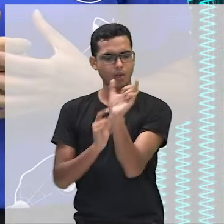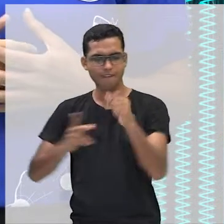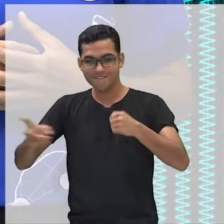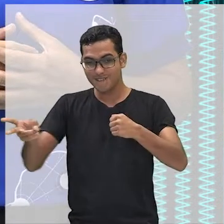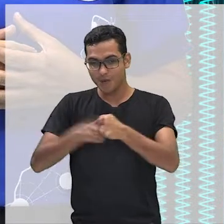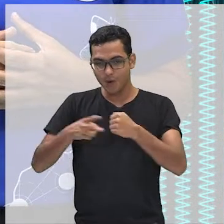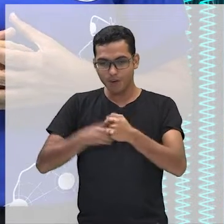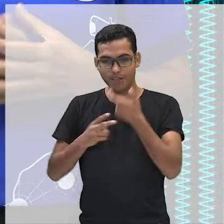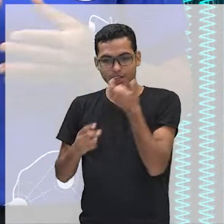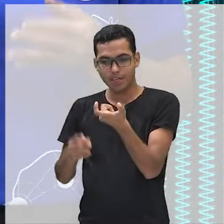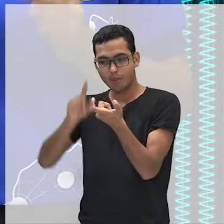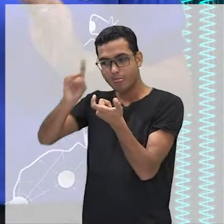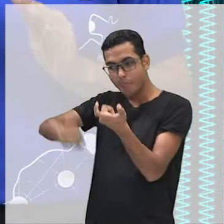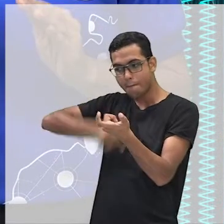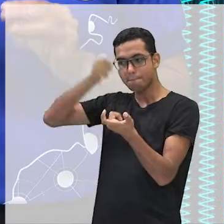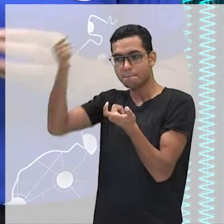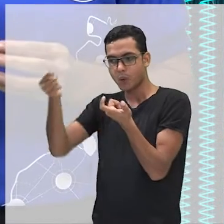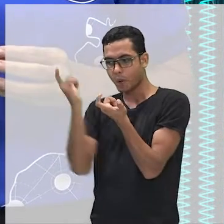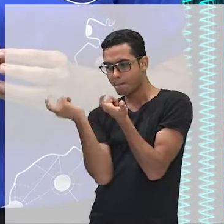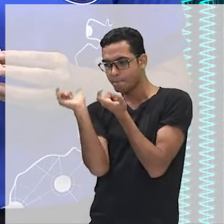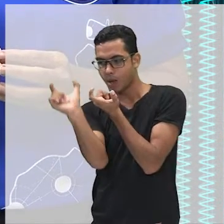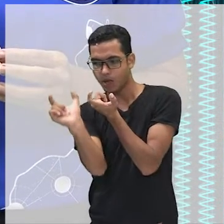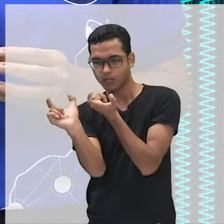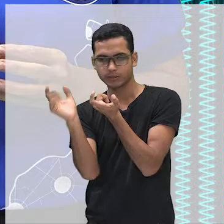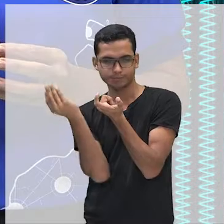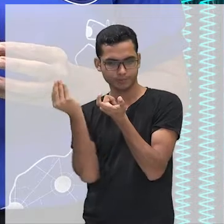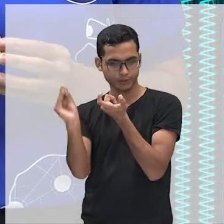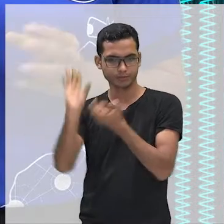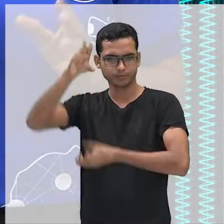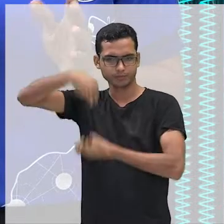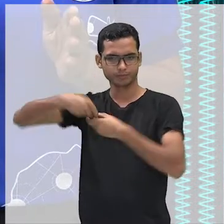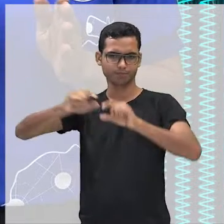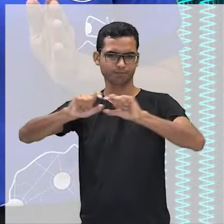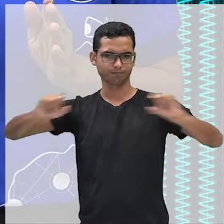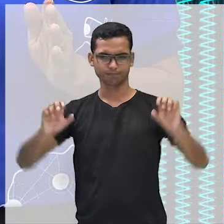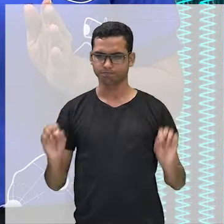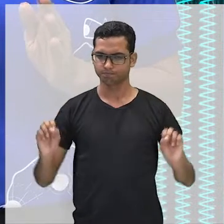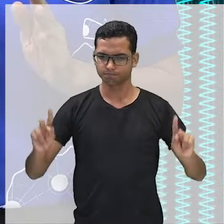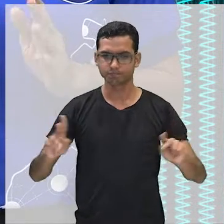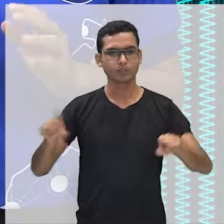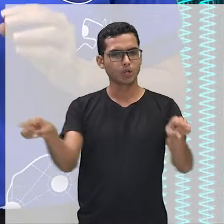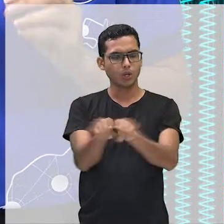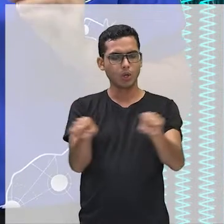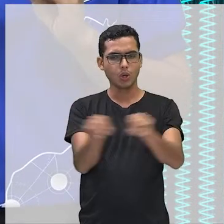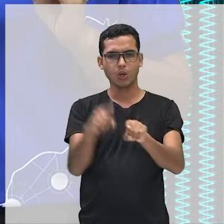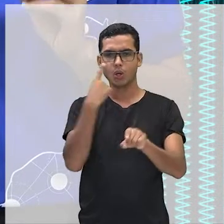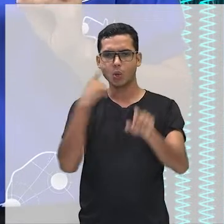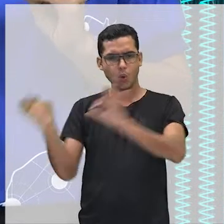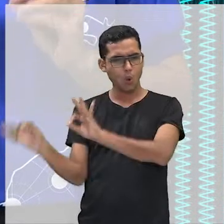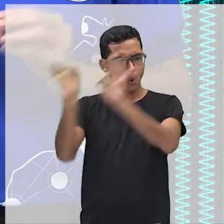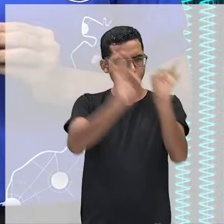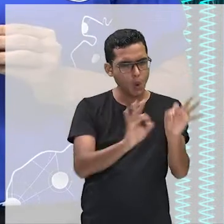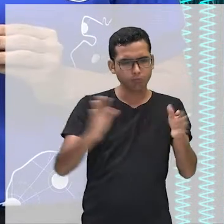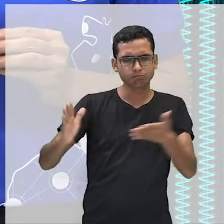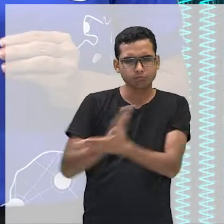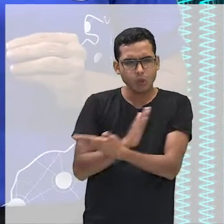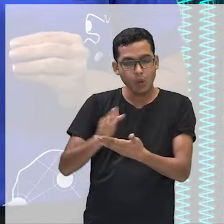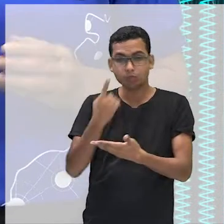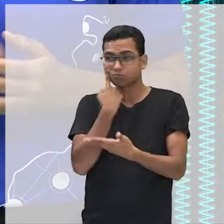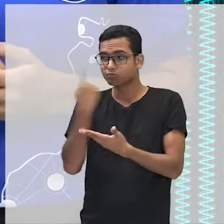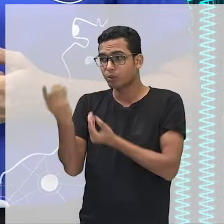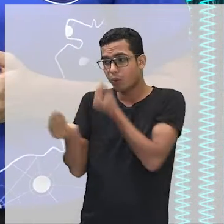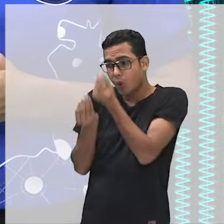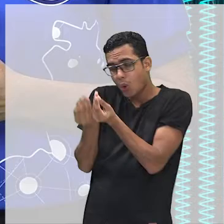após o verbo. Então, esse é o lugarzinho deles na frase. E a gente vai acompanhar aqui algumas frases para a gente ver a posição deles